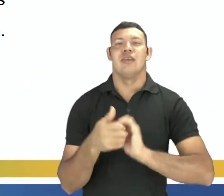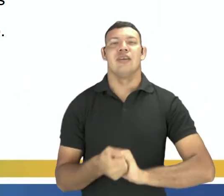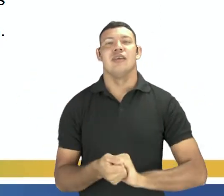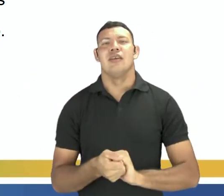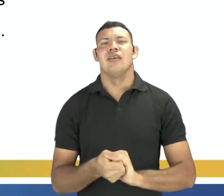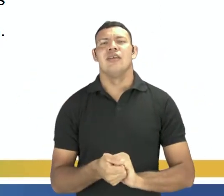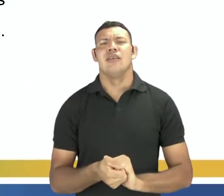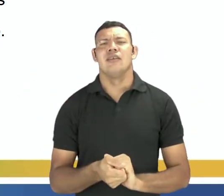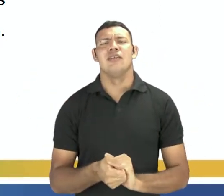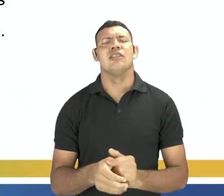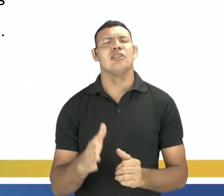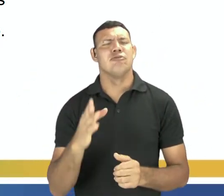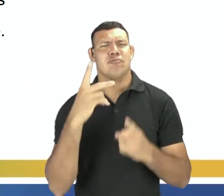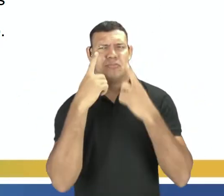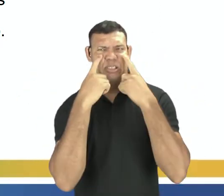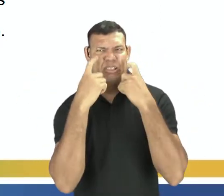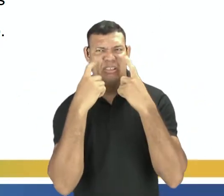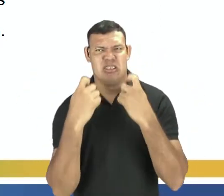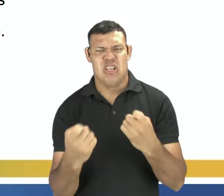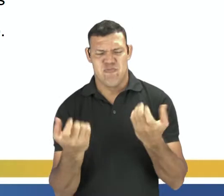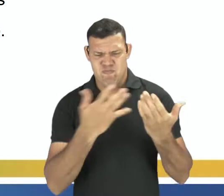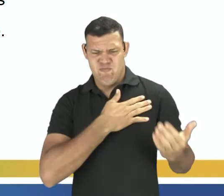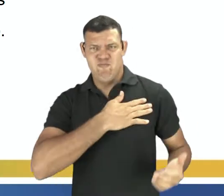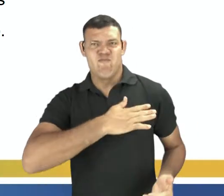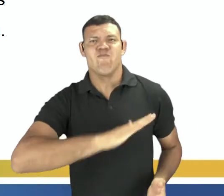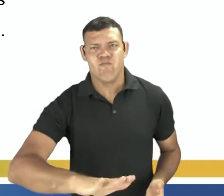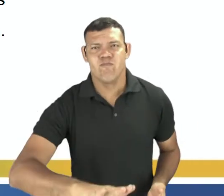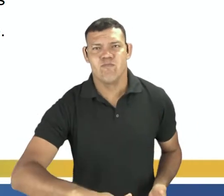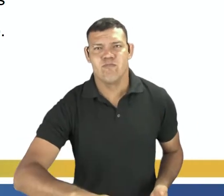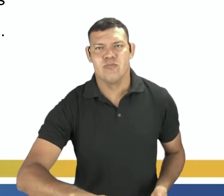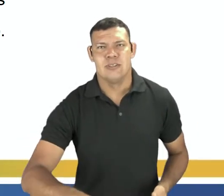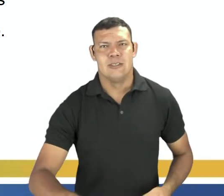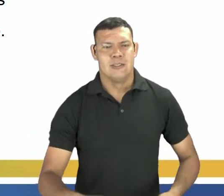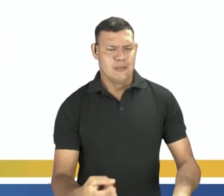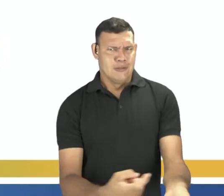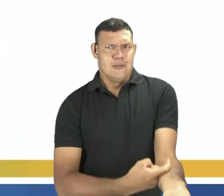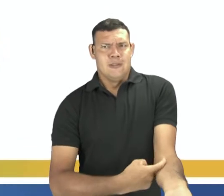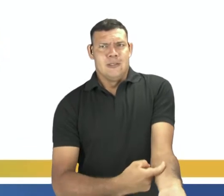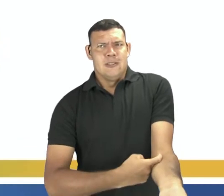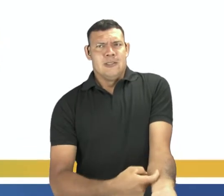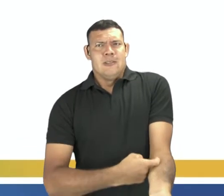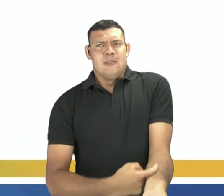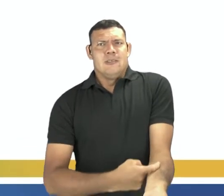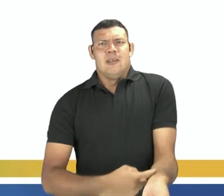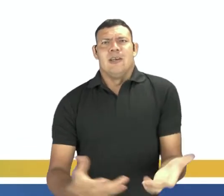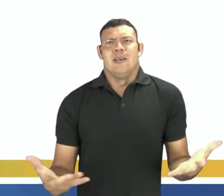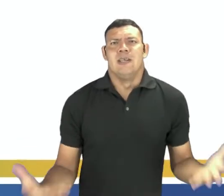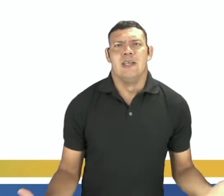Inácia, mas não admitia choro de criança. Punha-lhe os nervos em carne viva.